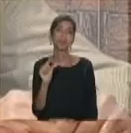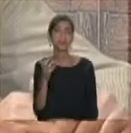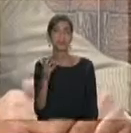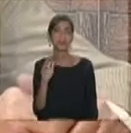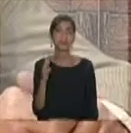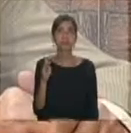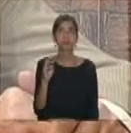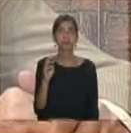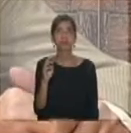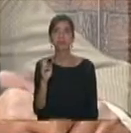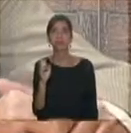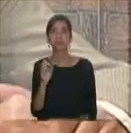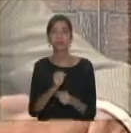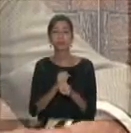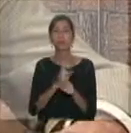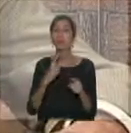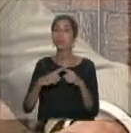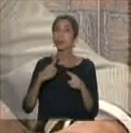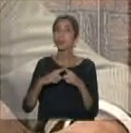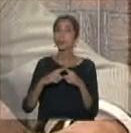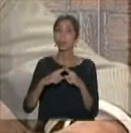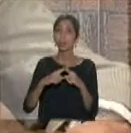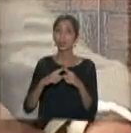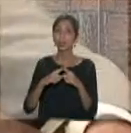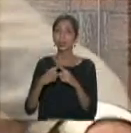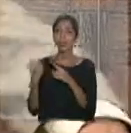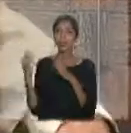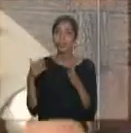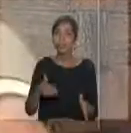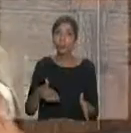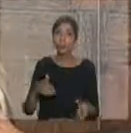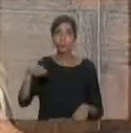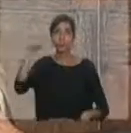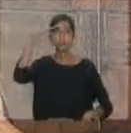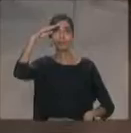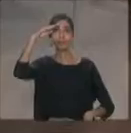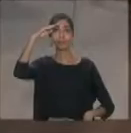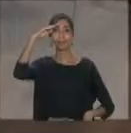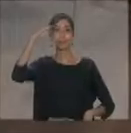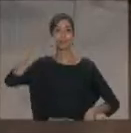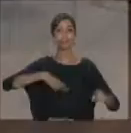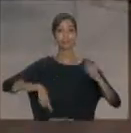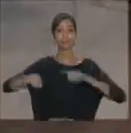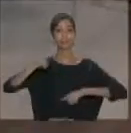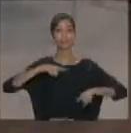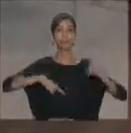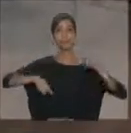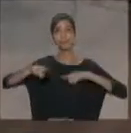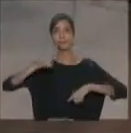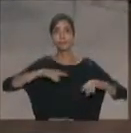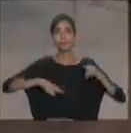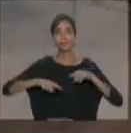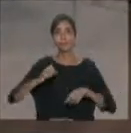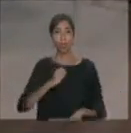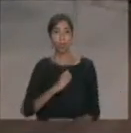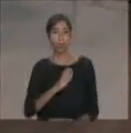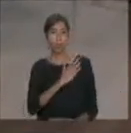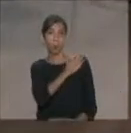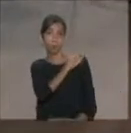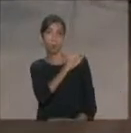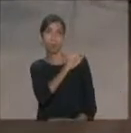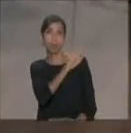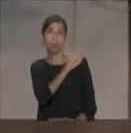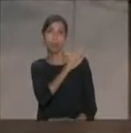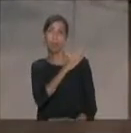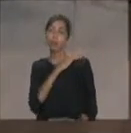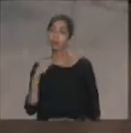5 números, porque aí chegou a ditadura e um